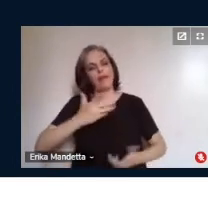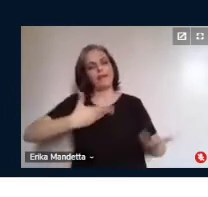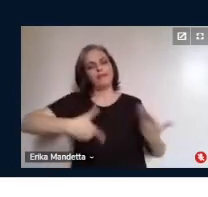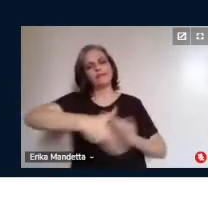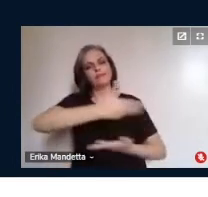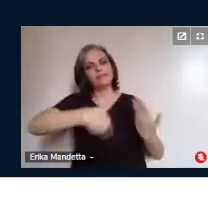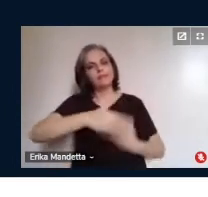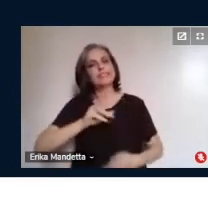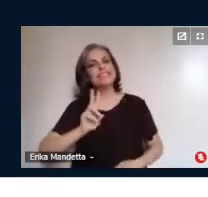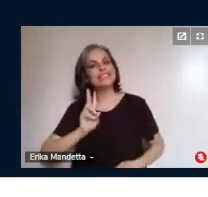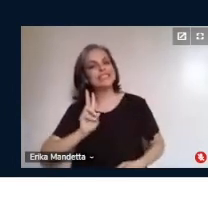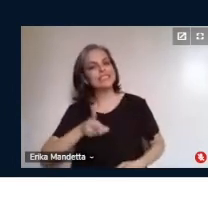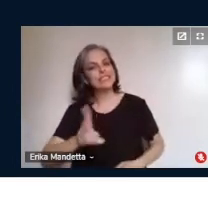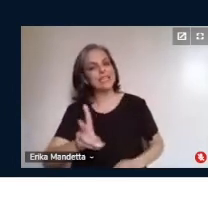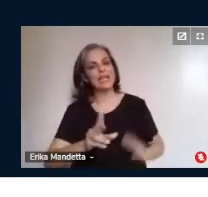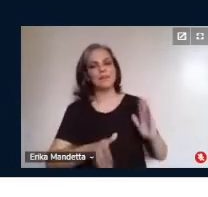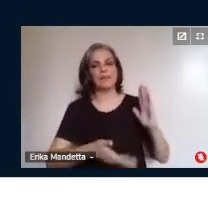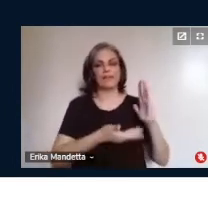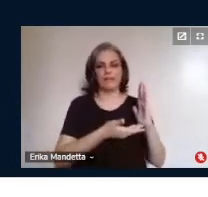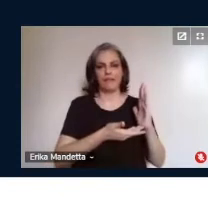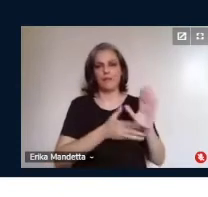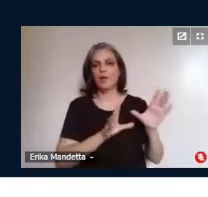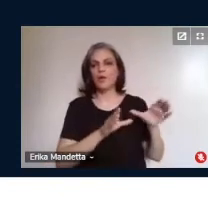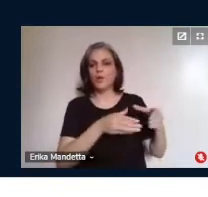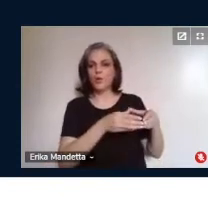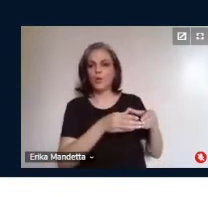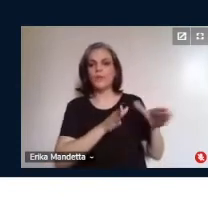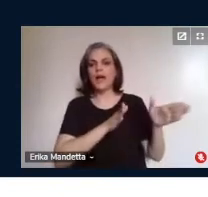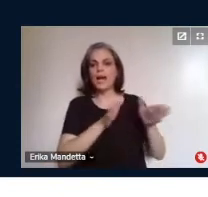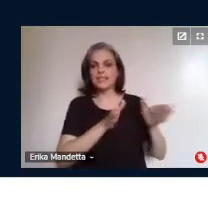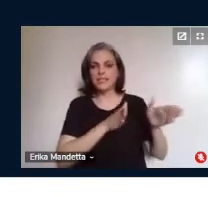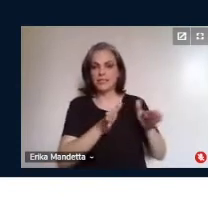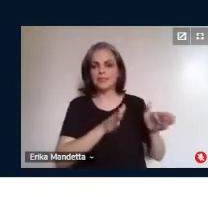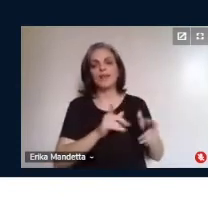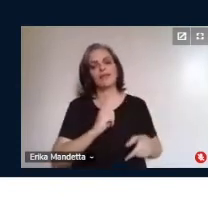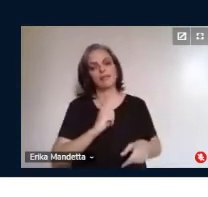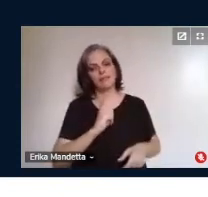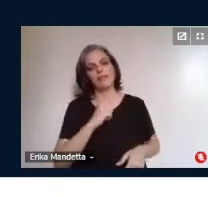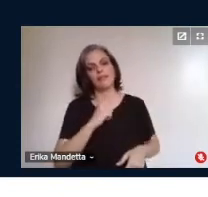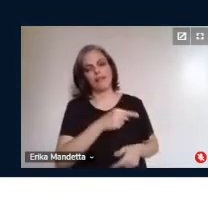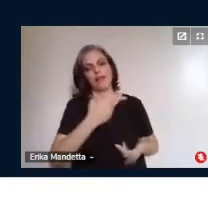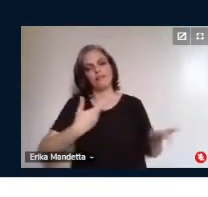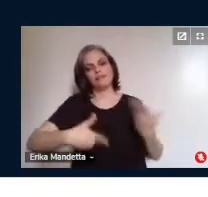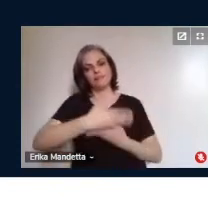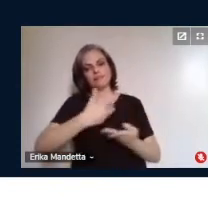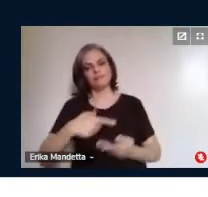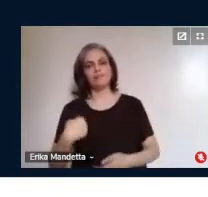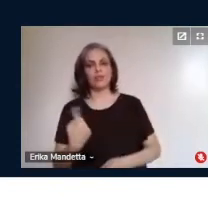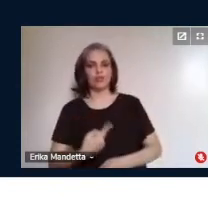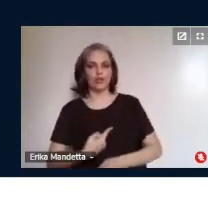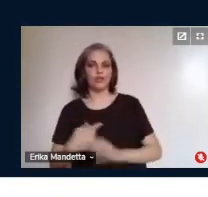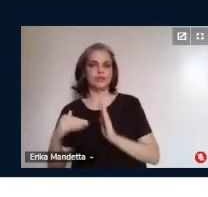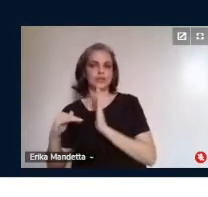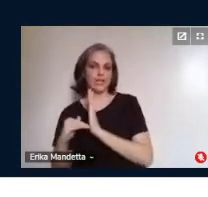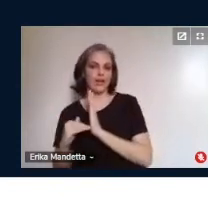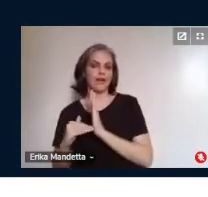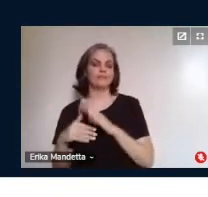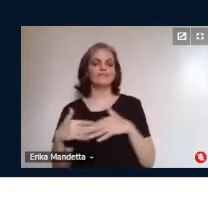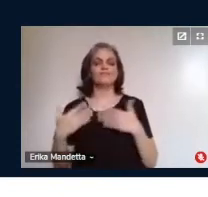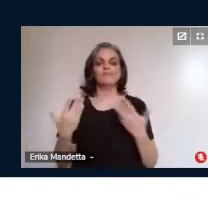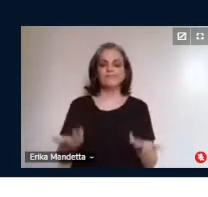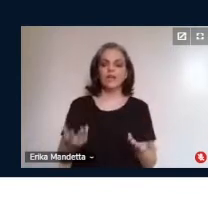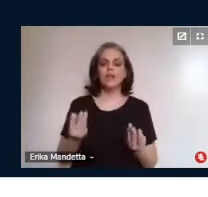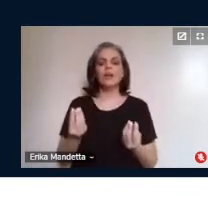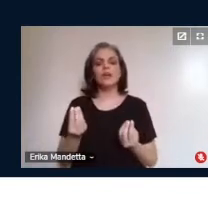Câmara dos Deputados, com a equipe de acessibilidade da Câmara, e nós sempre discutimos como que nós